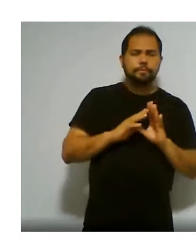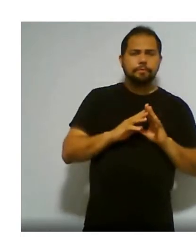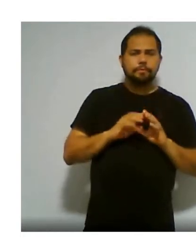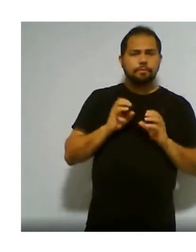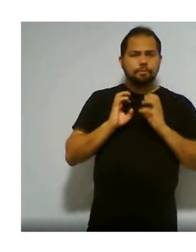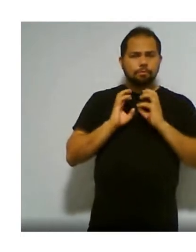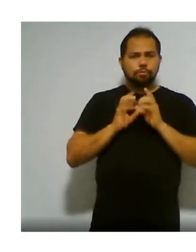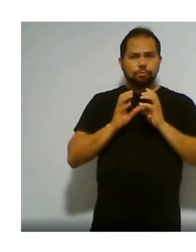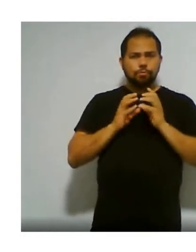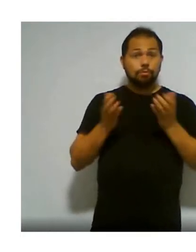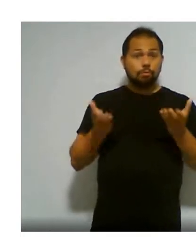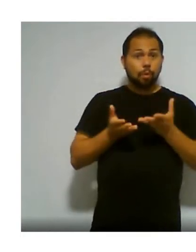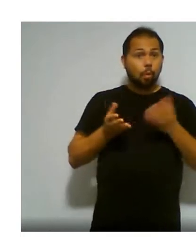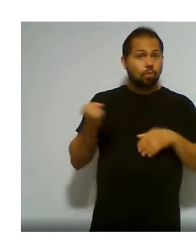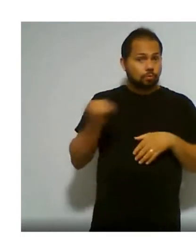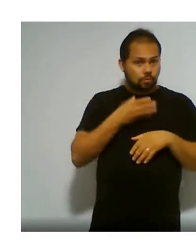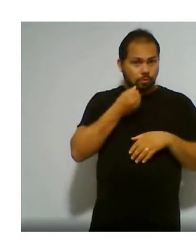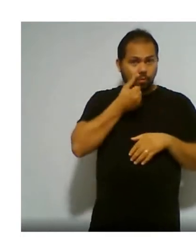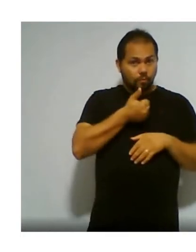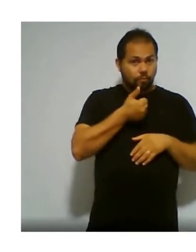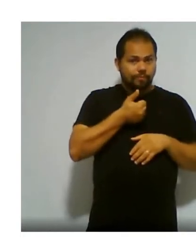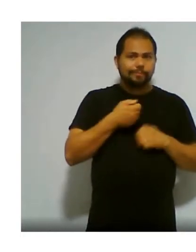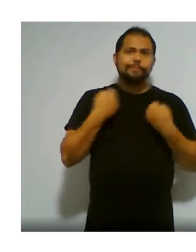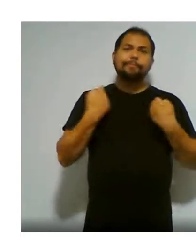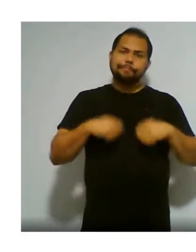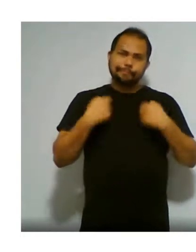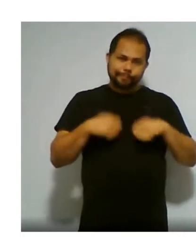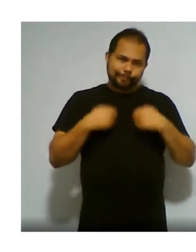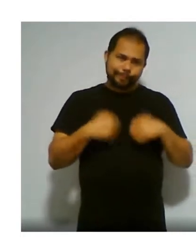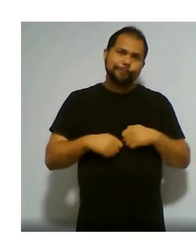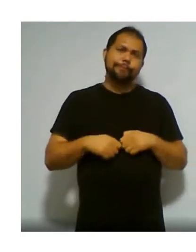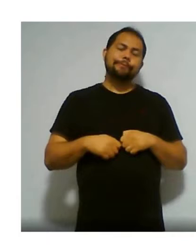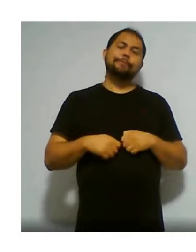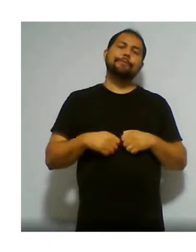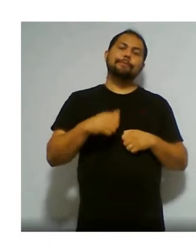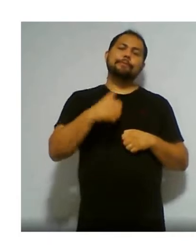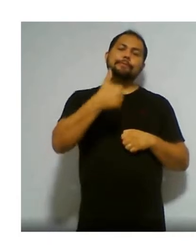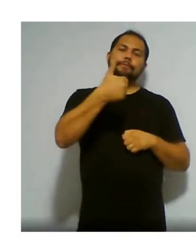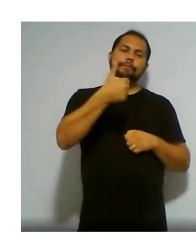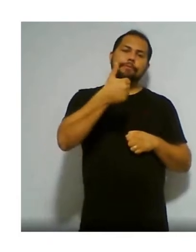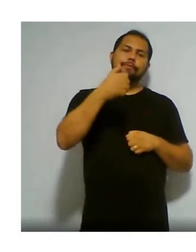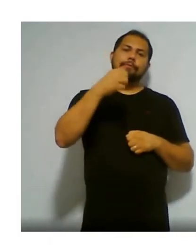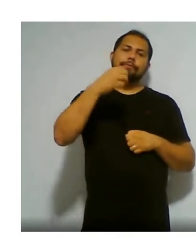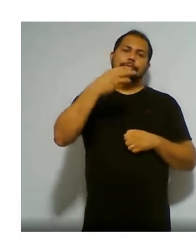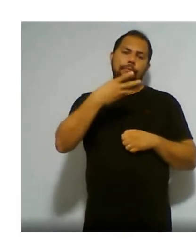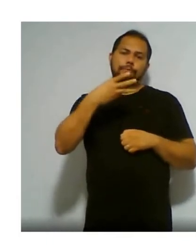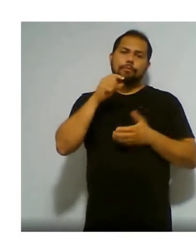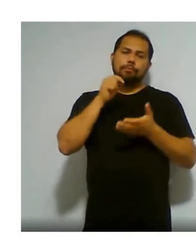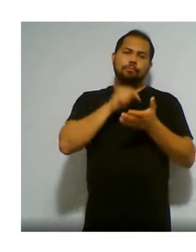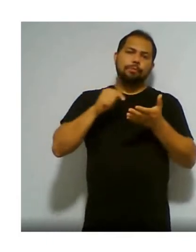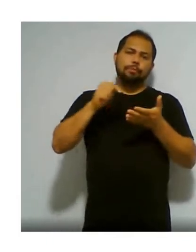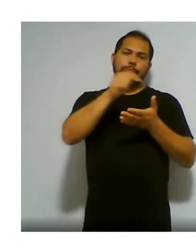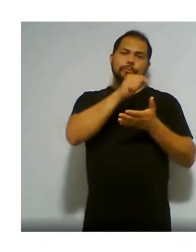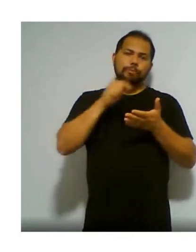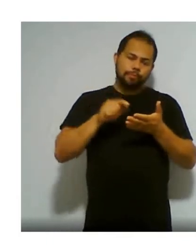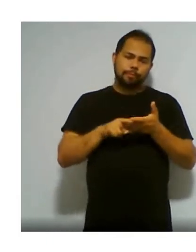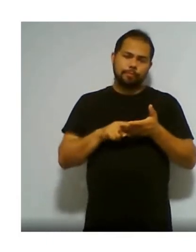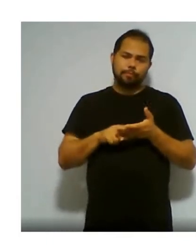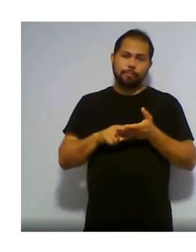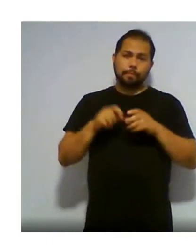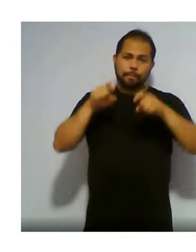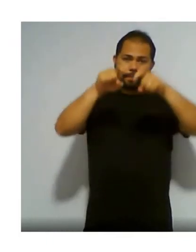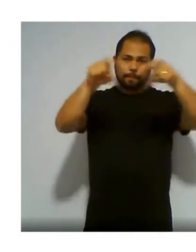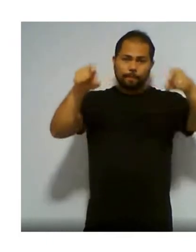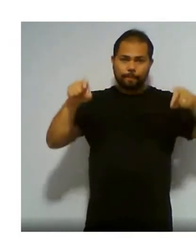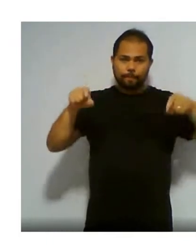vai ser um processador desse tamanho aqui, vai ser essa regra dos 5 pontos. No nosso computador do laboratório, um processador mais antigo, basta um ponto aqui no